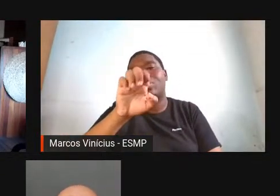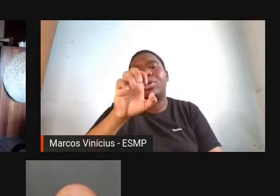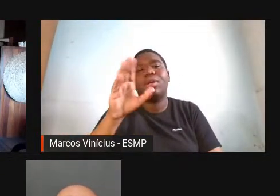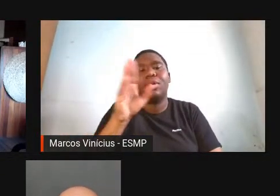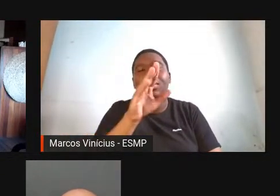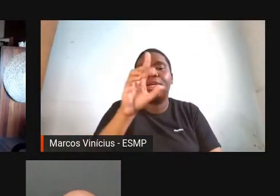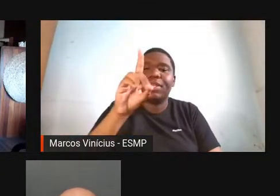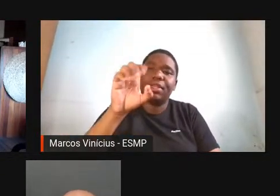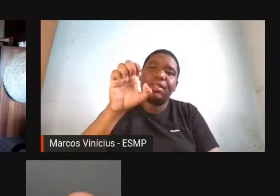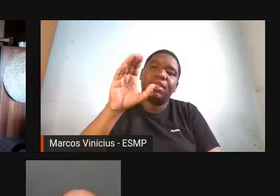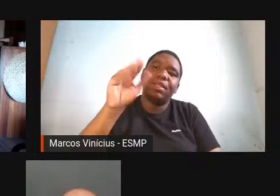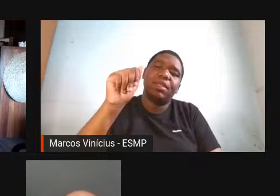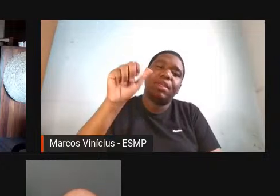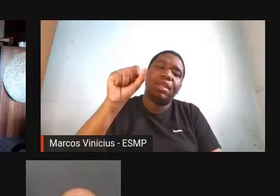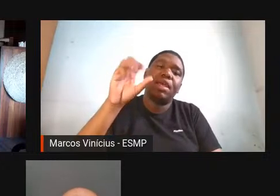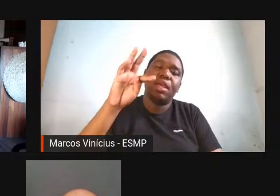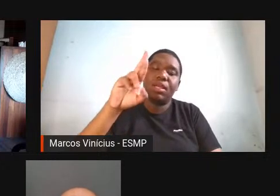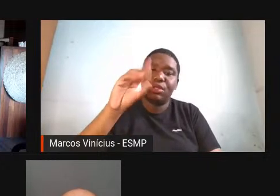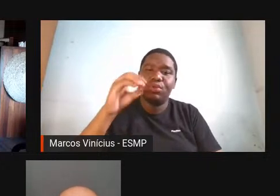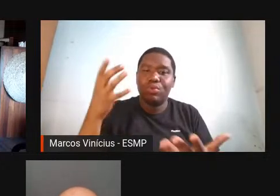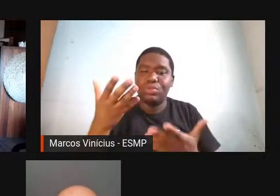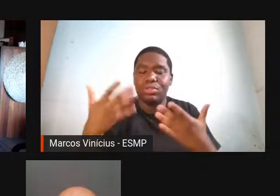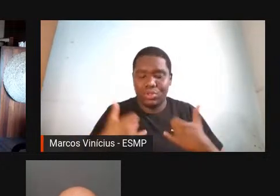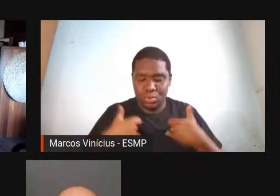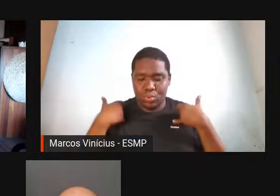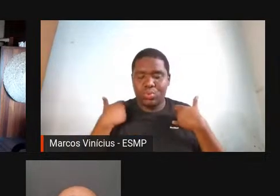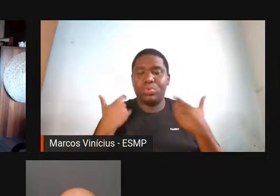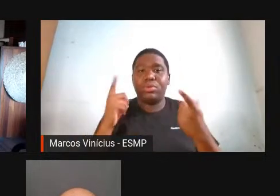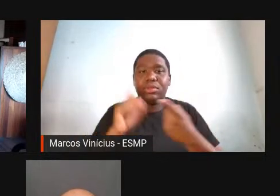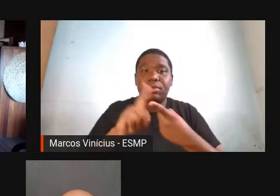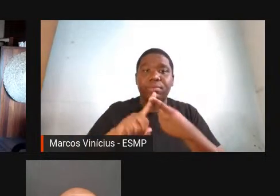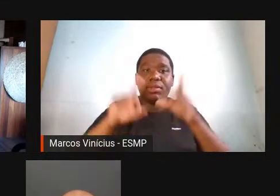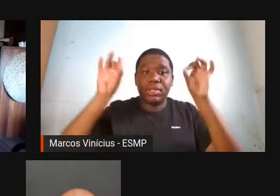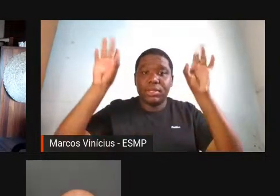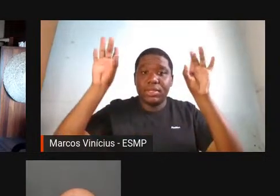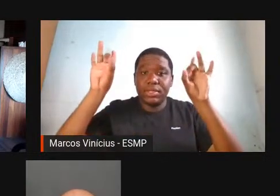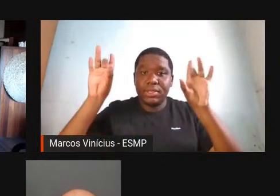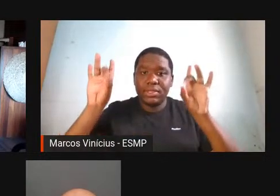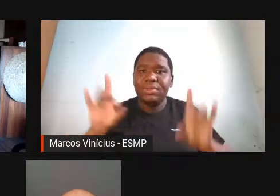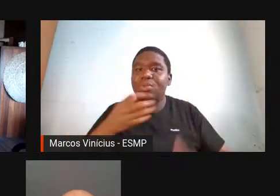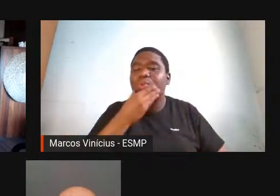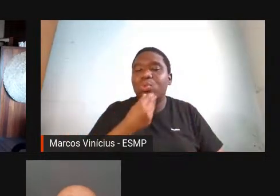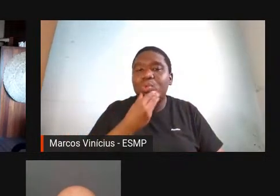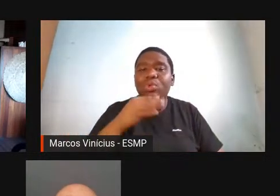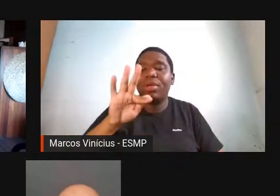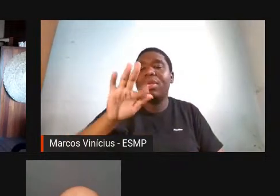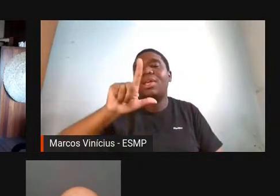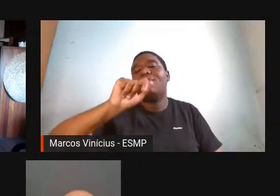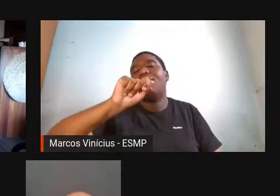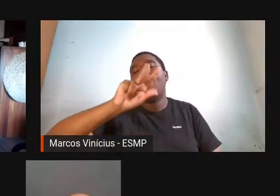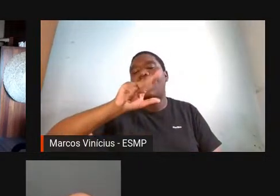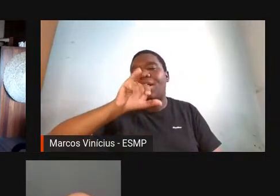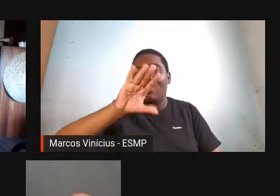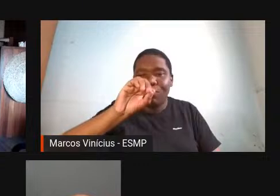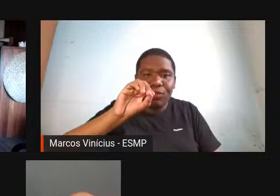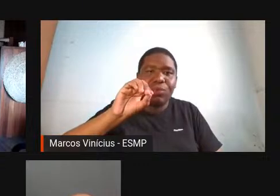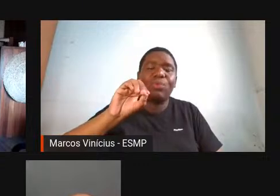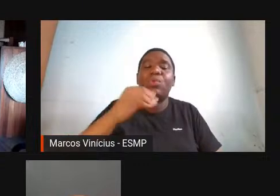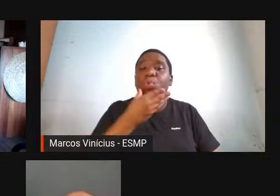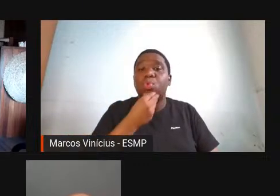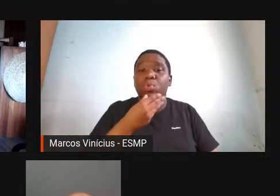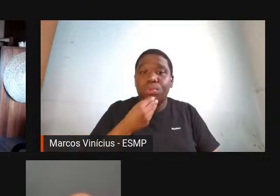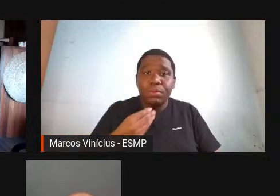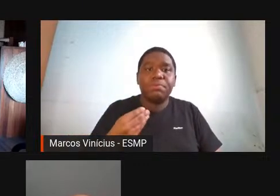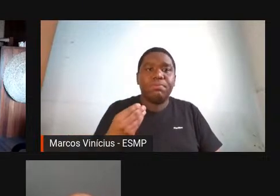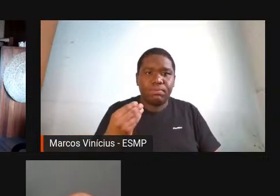nos orgulha. Uma saudação especial ao grande Flávio Valente, meu querido mestre com